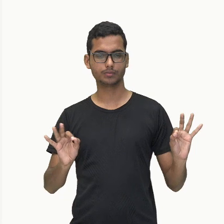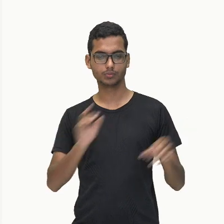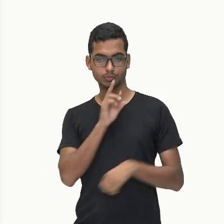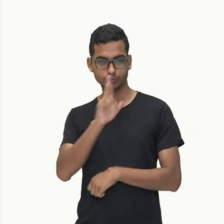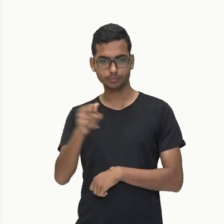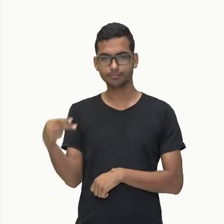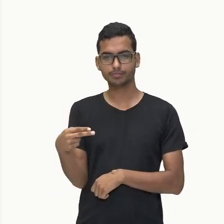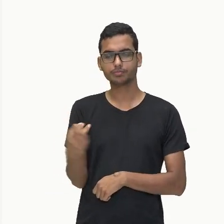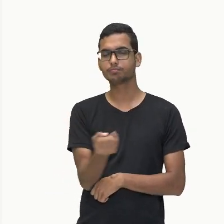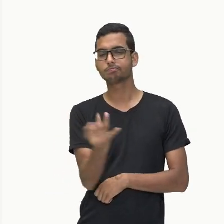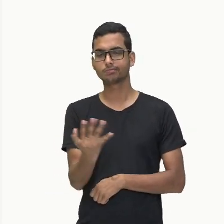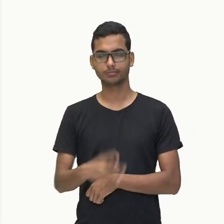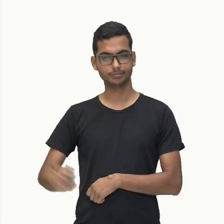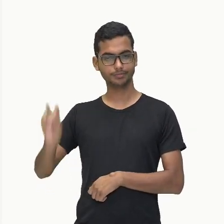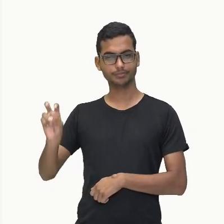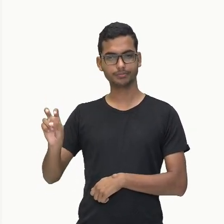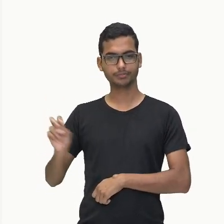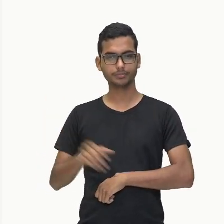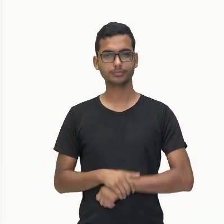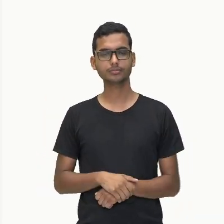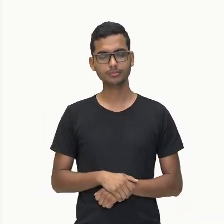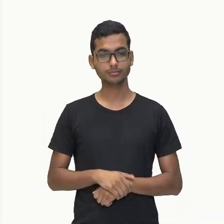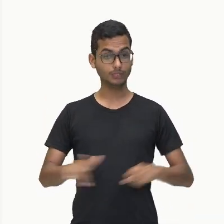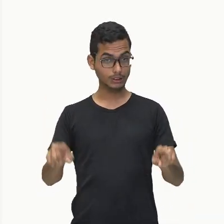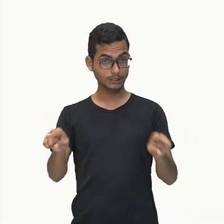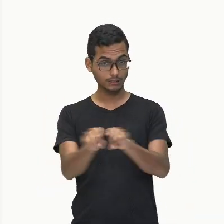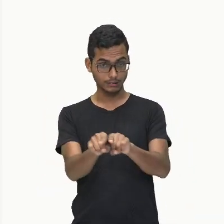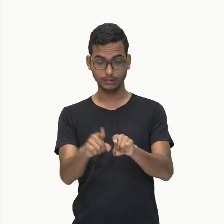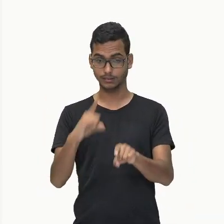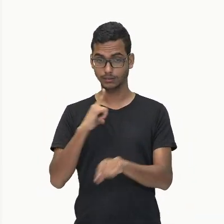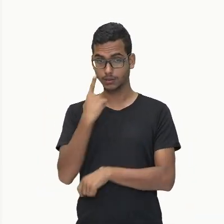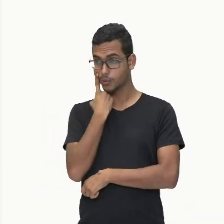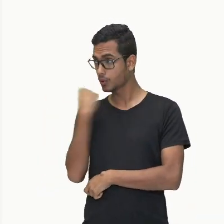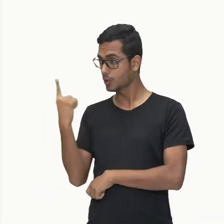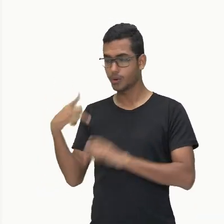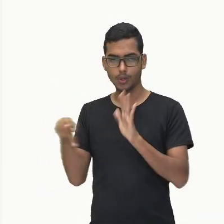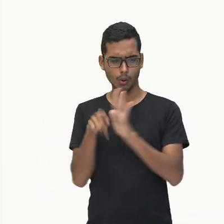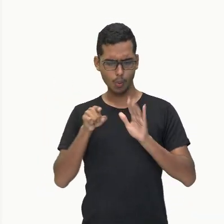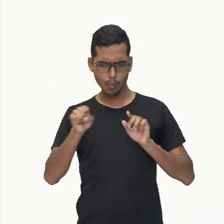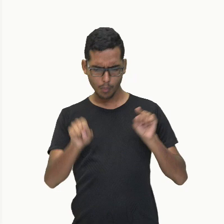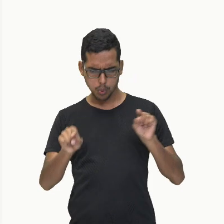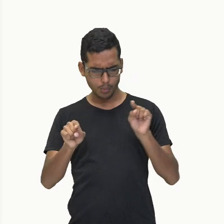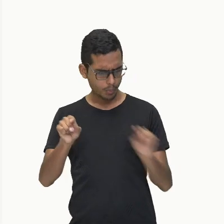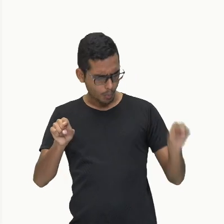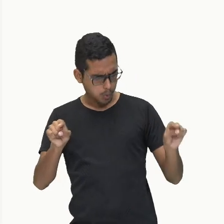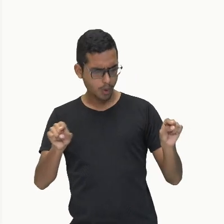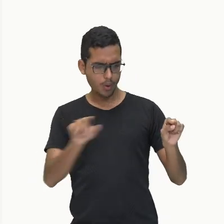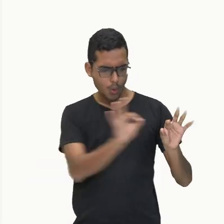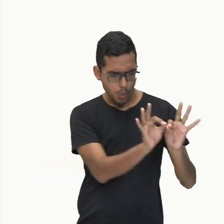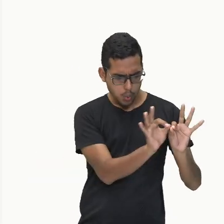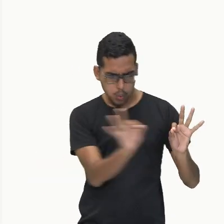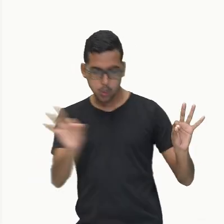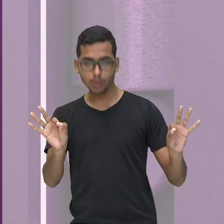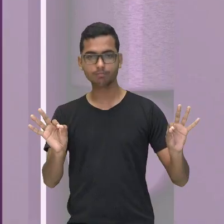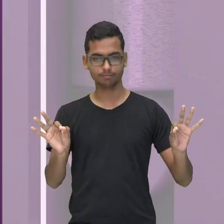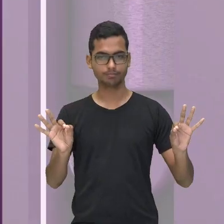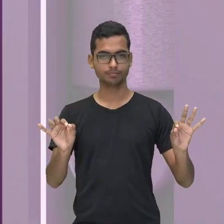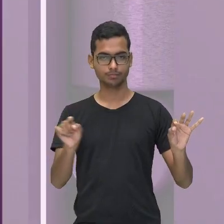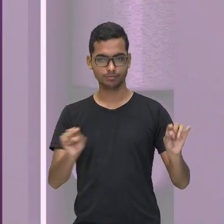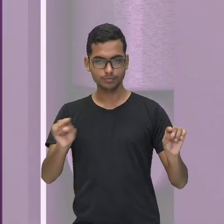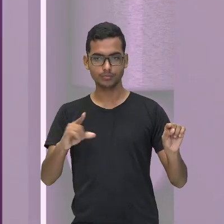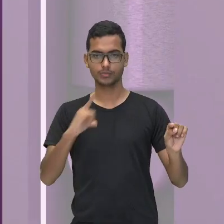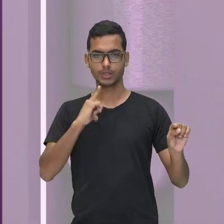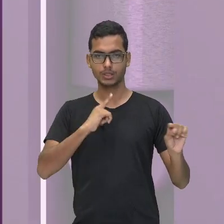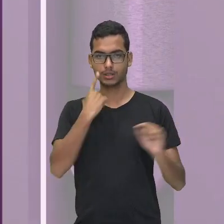situação em que esse segmento entre os dois pontos estão em paralela ao eixo